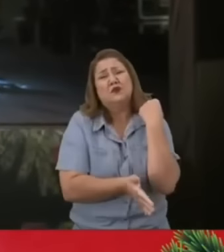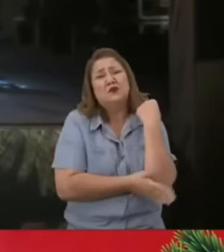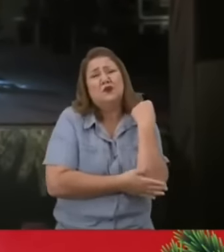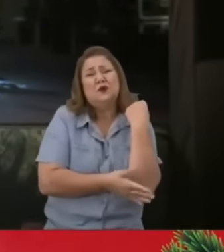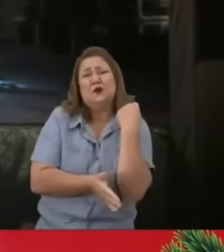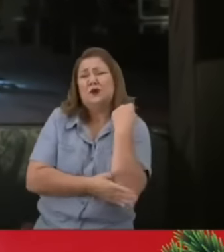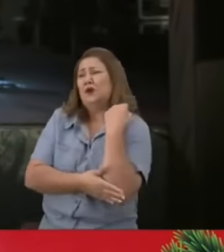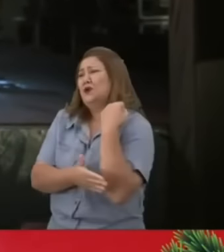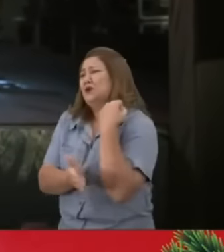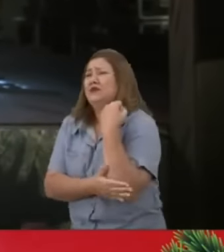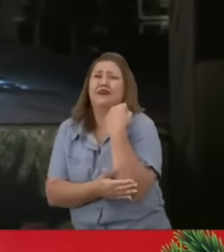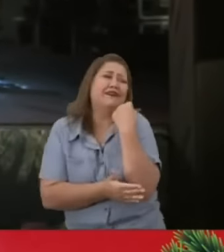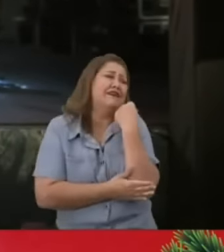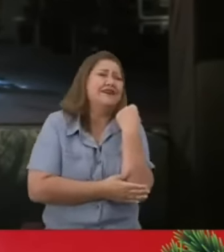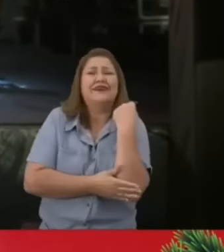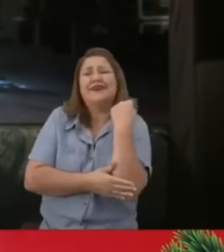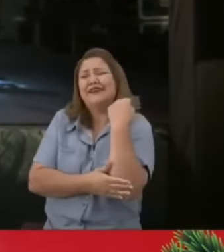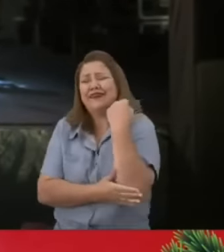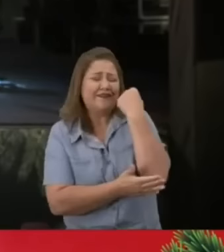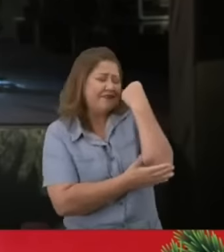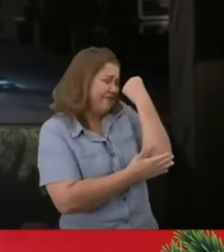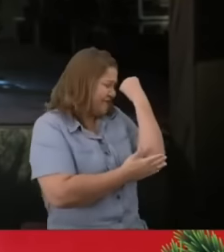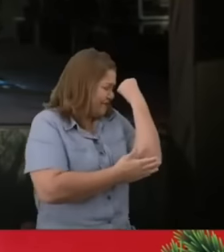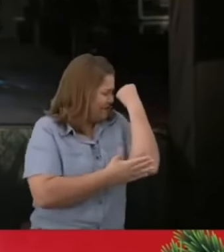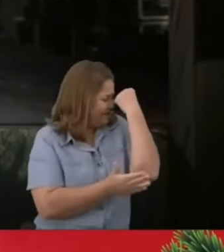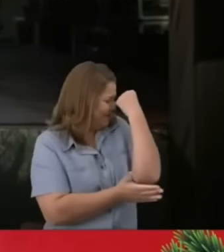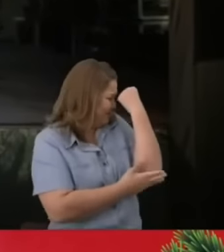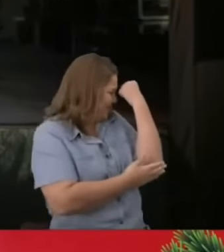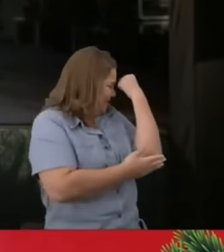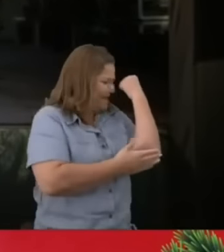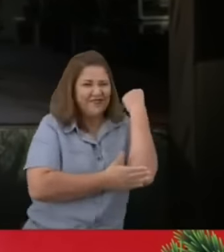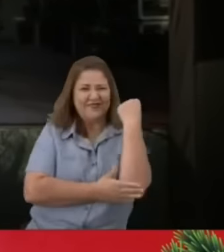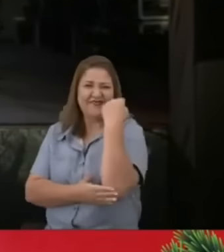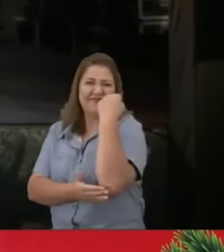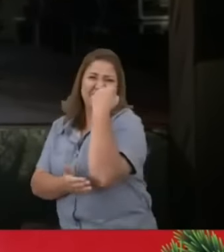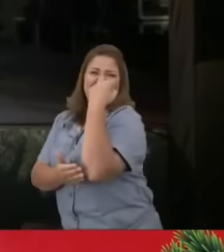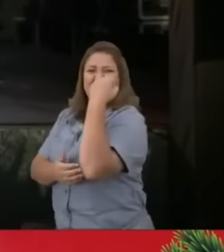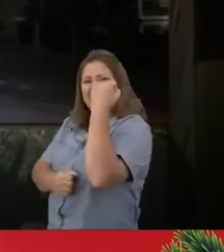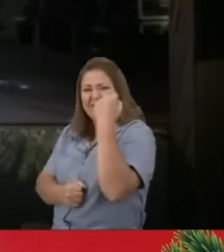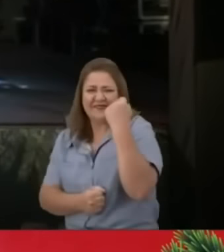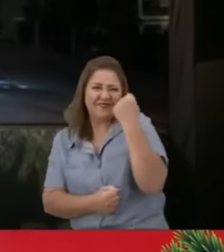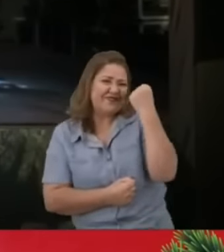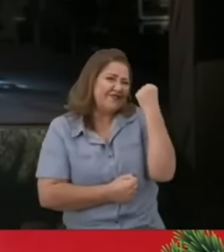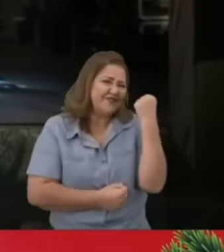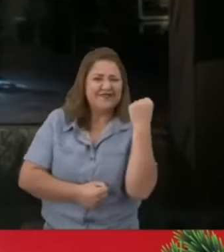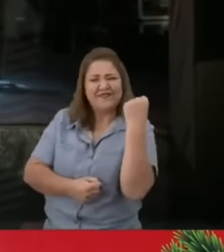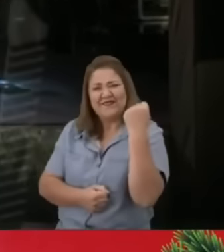Aí tá bonito. Oh, galera apaixonada do Estadão